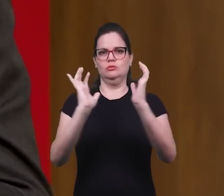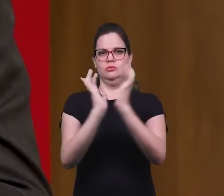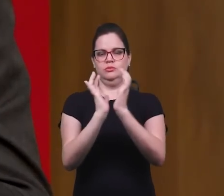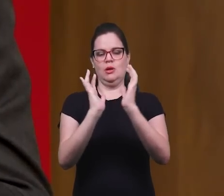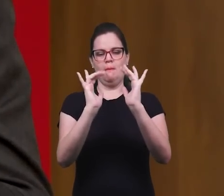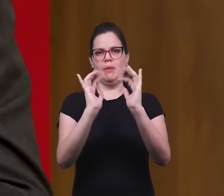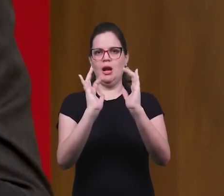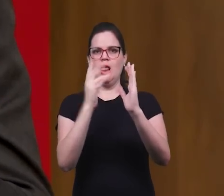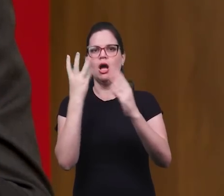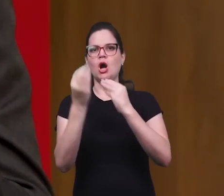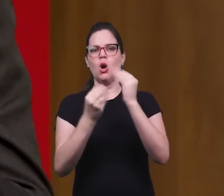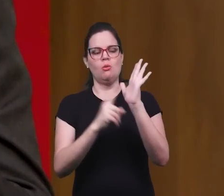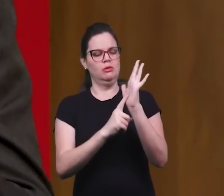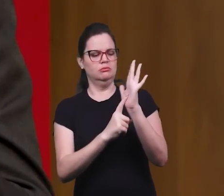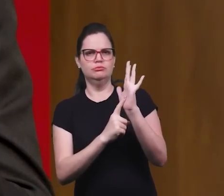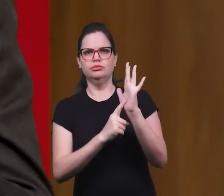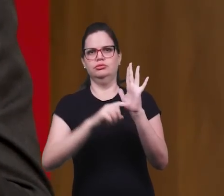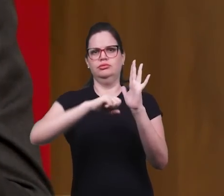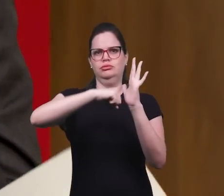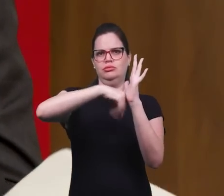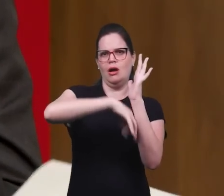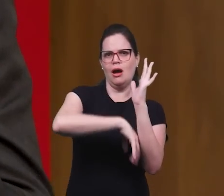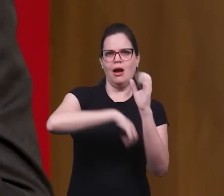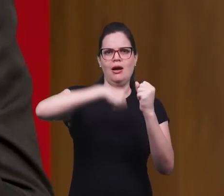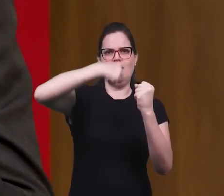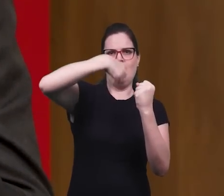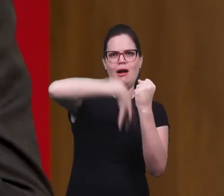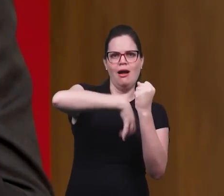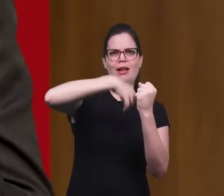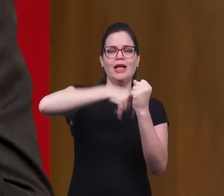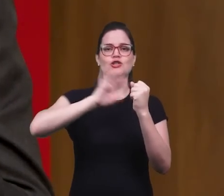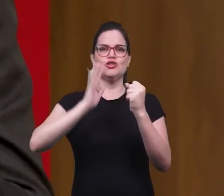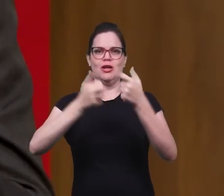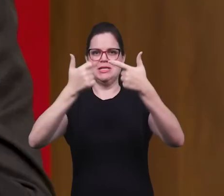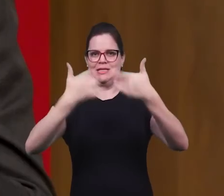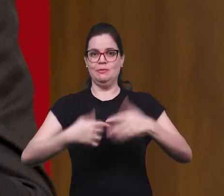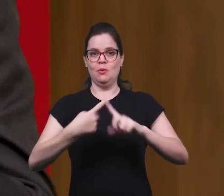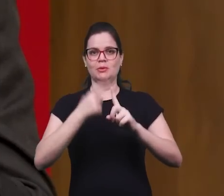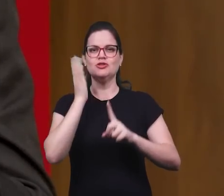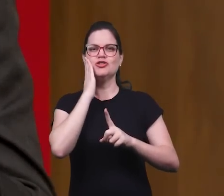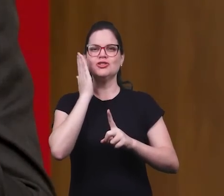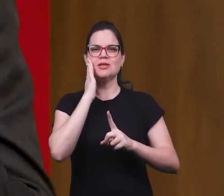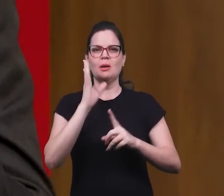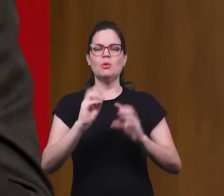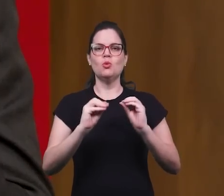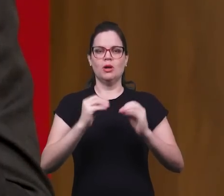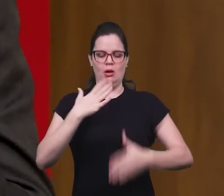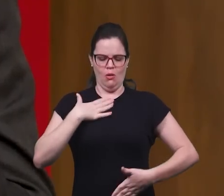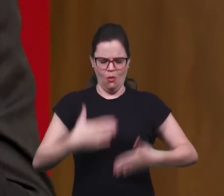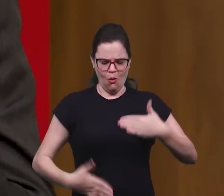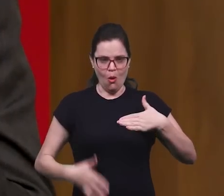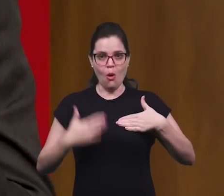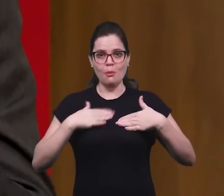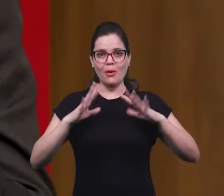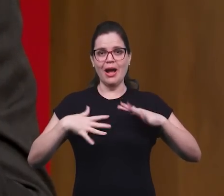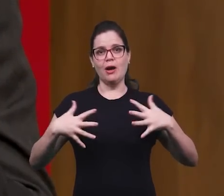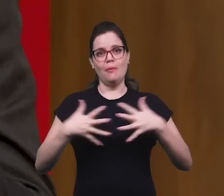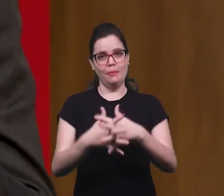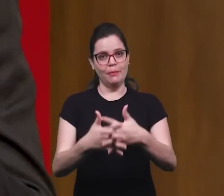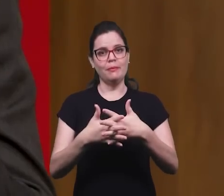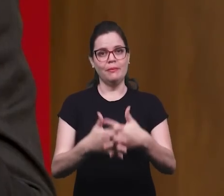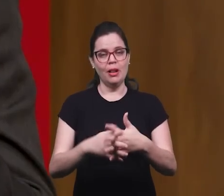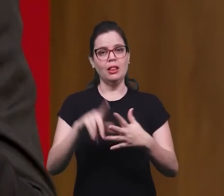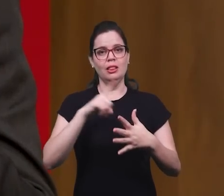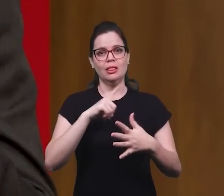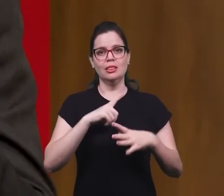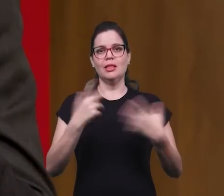central, mas nós sabemos que o corpo humano, né, ele é muito complexo. Então a gente tem um